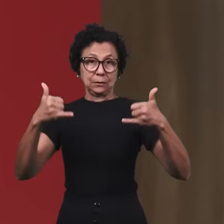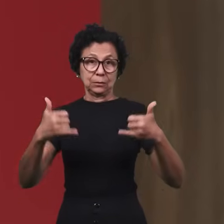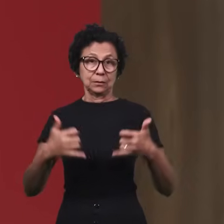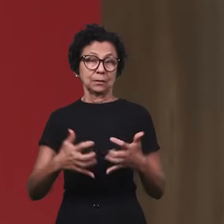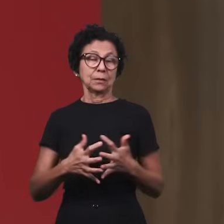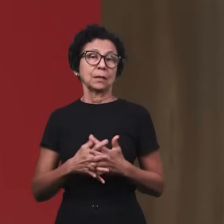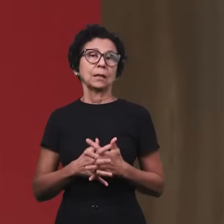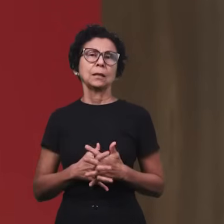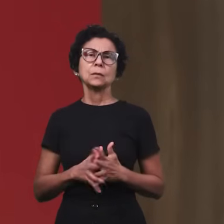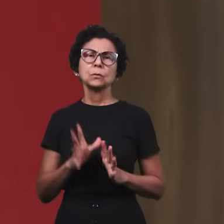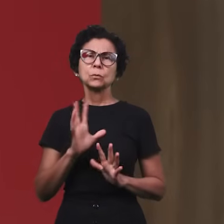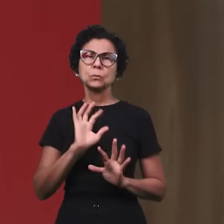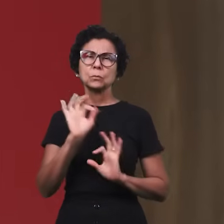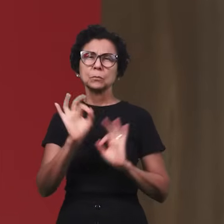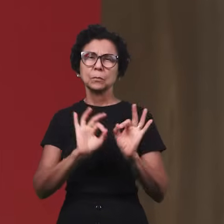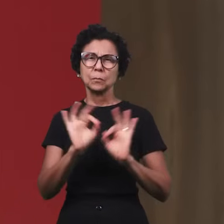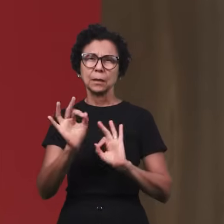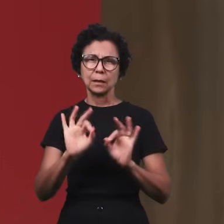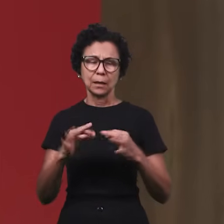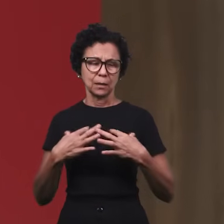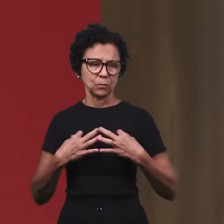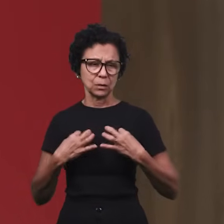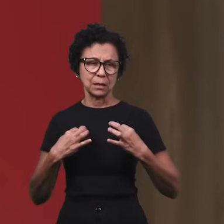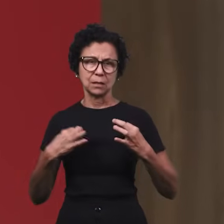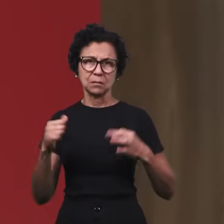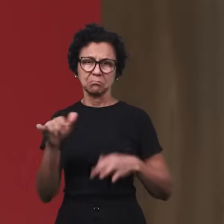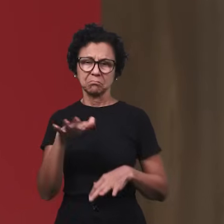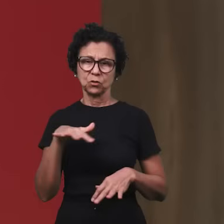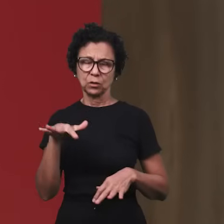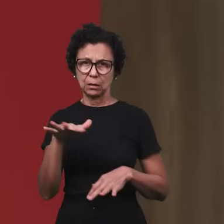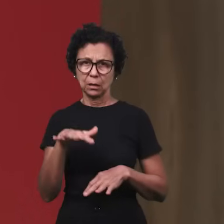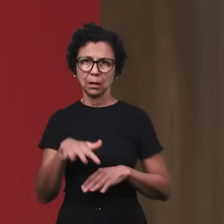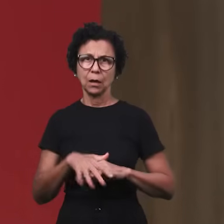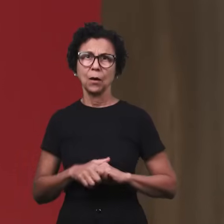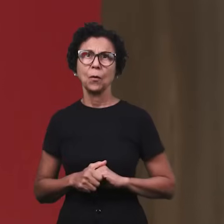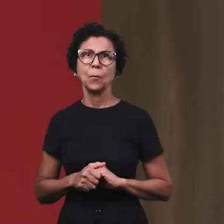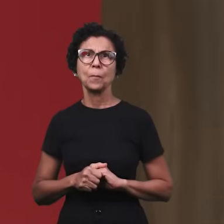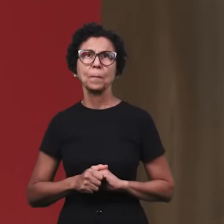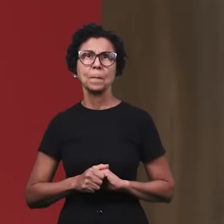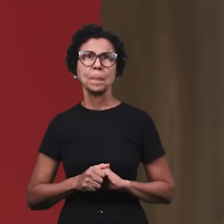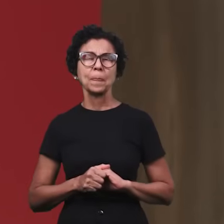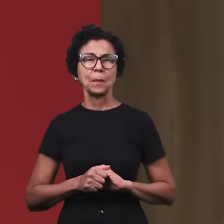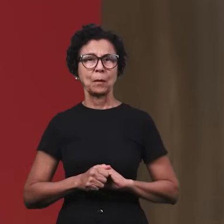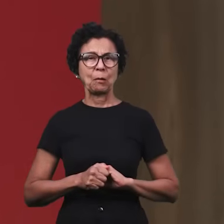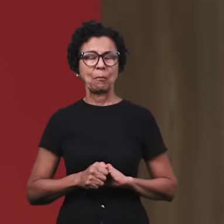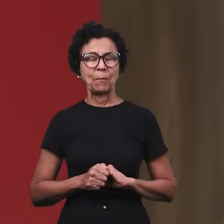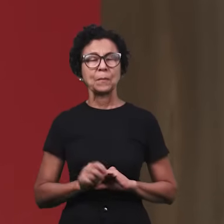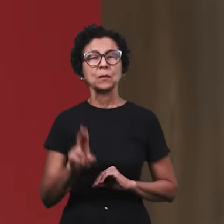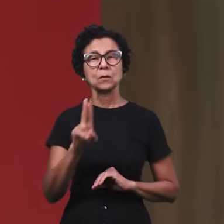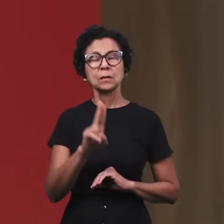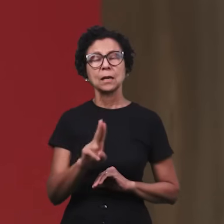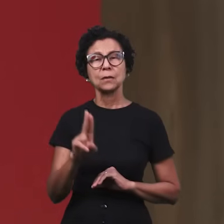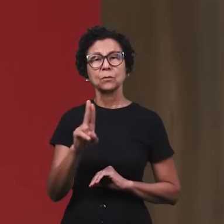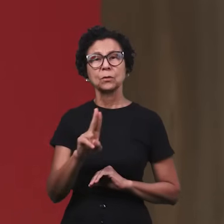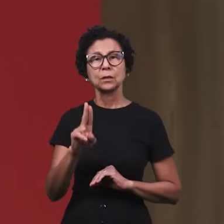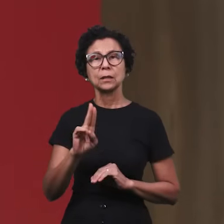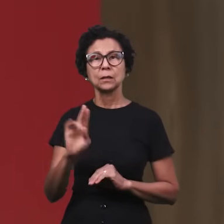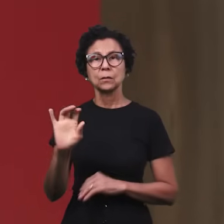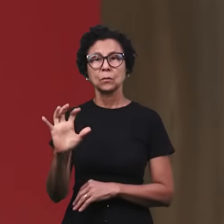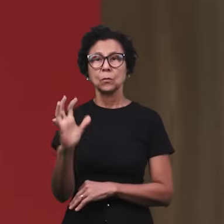vestes, os tecidos ali, de uma maneira geral, era o caule da árvore,